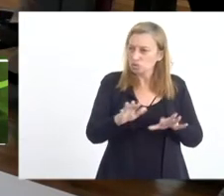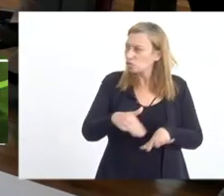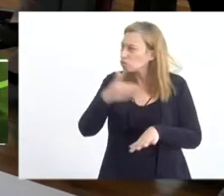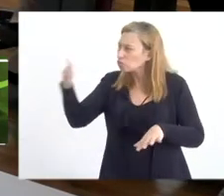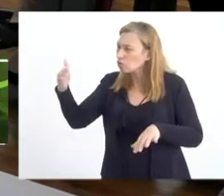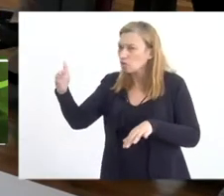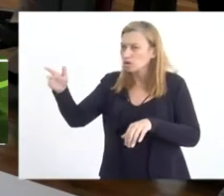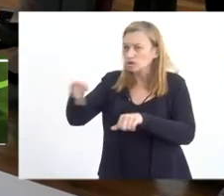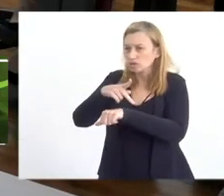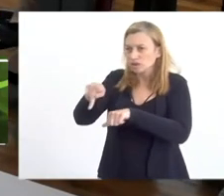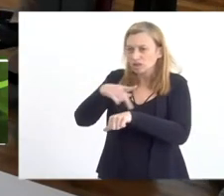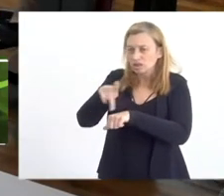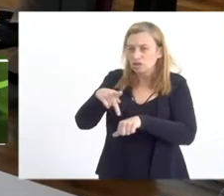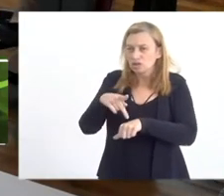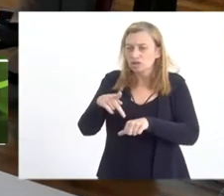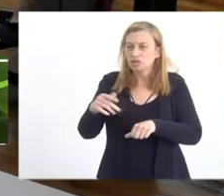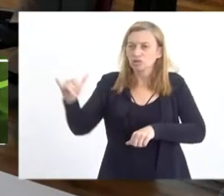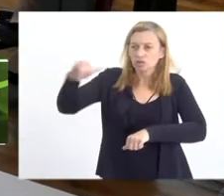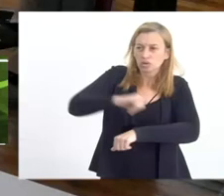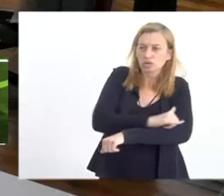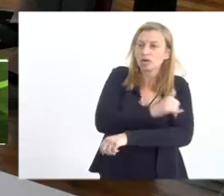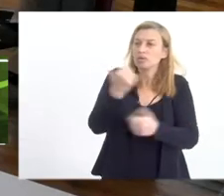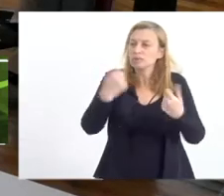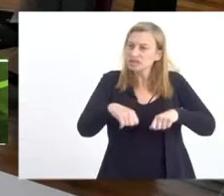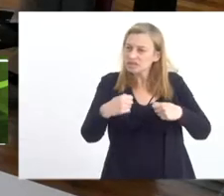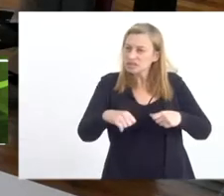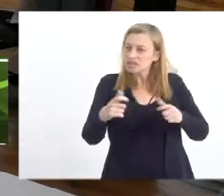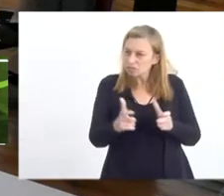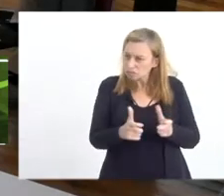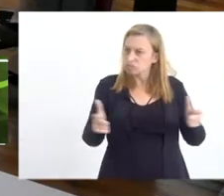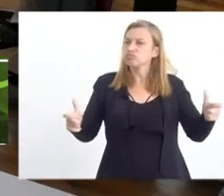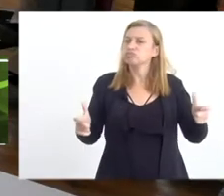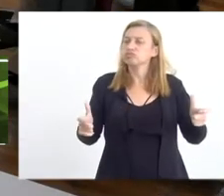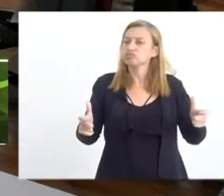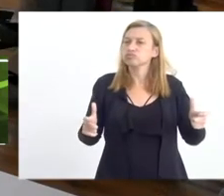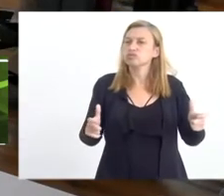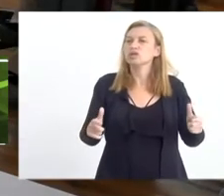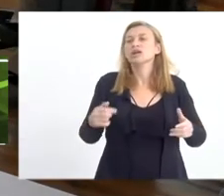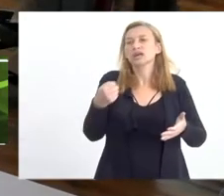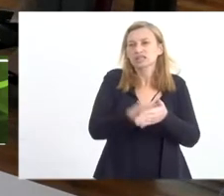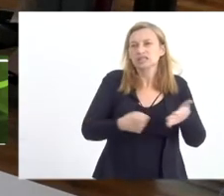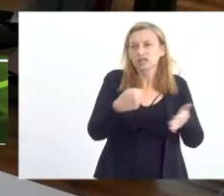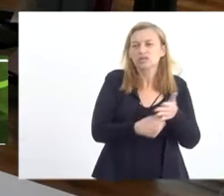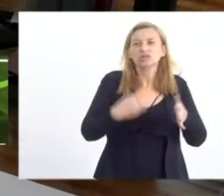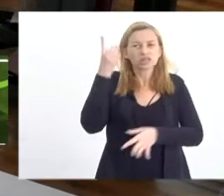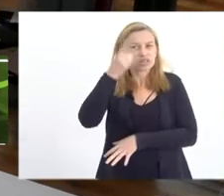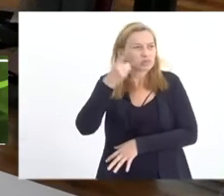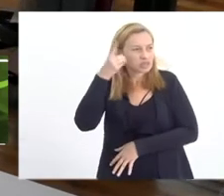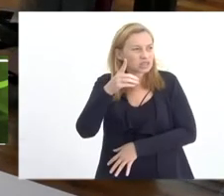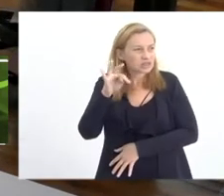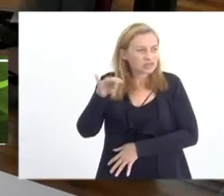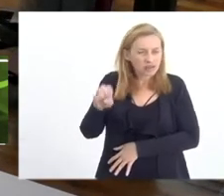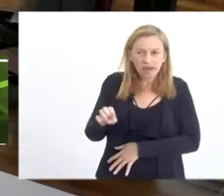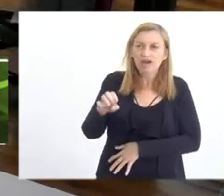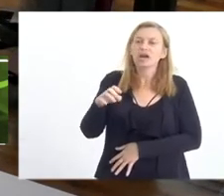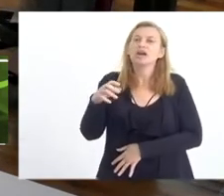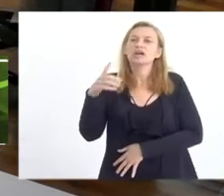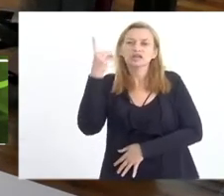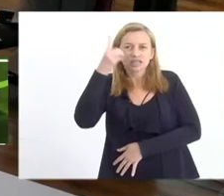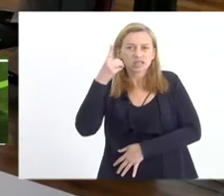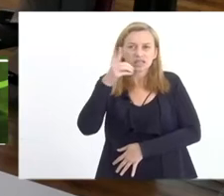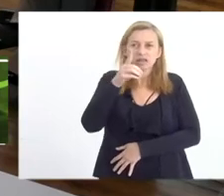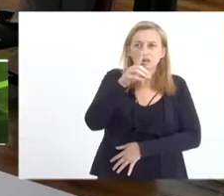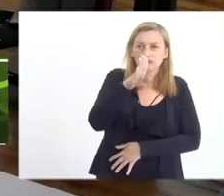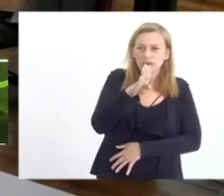interior desejam, como os aeroportos, ela tem que ter um hub importante. Então, eu sei que essa luta da deputada Lana Passa, da deputada Adriana